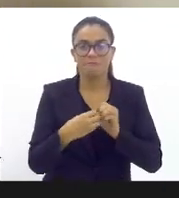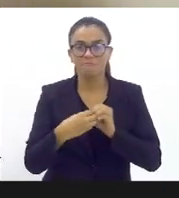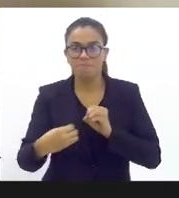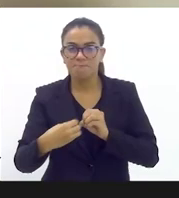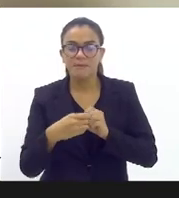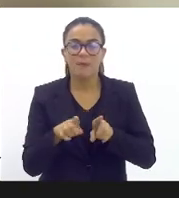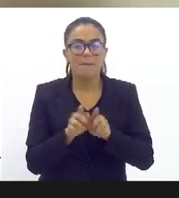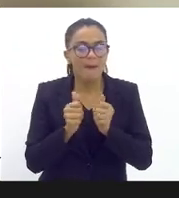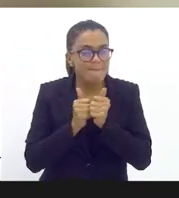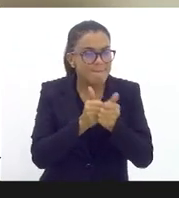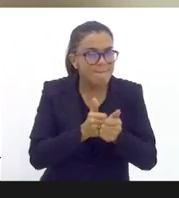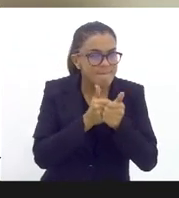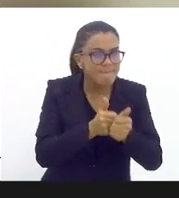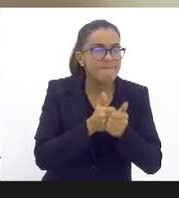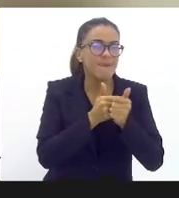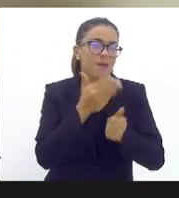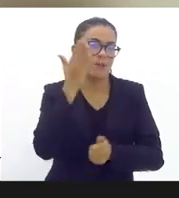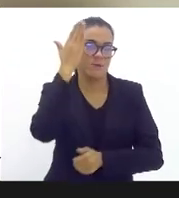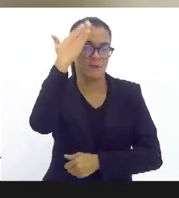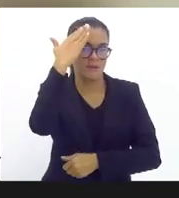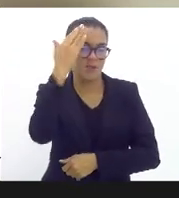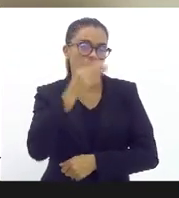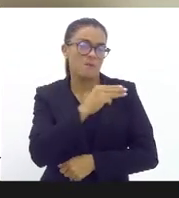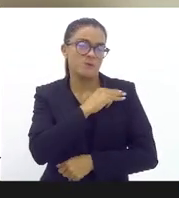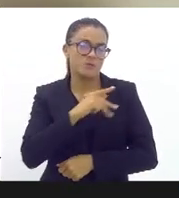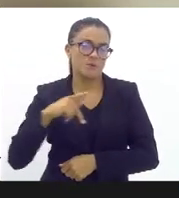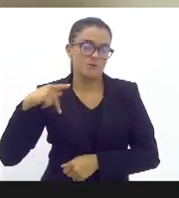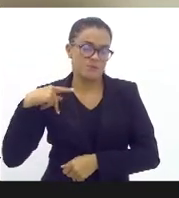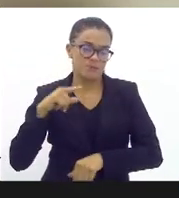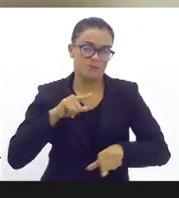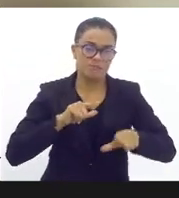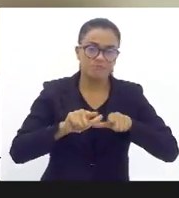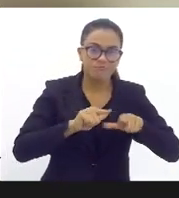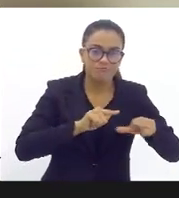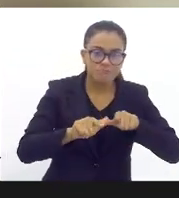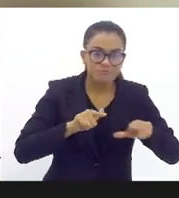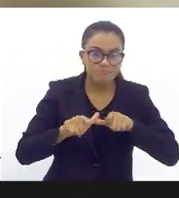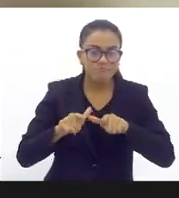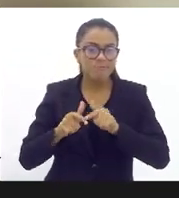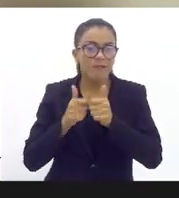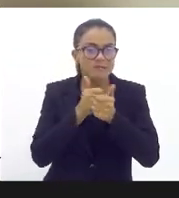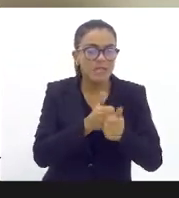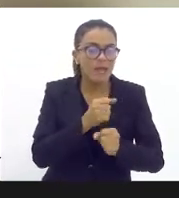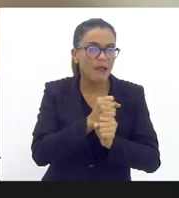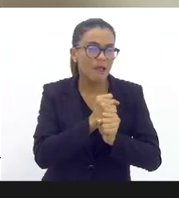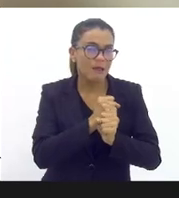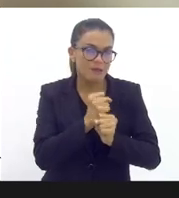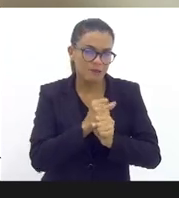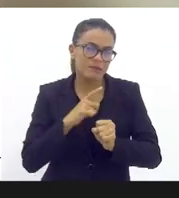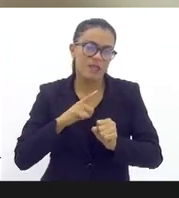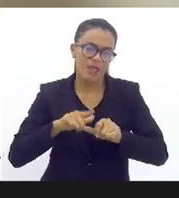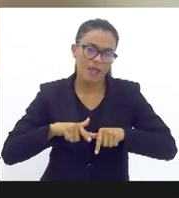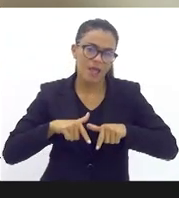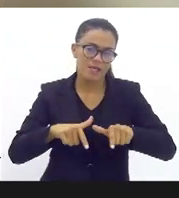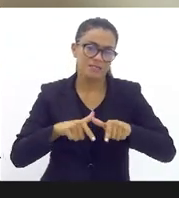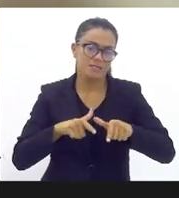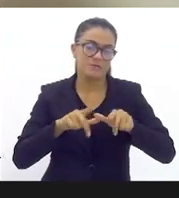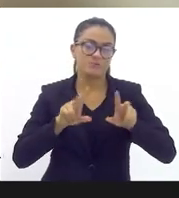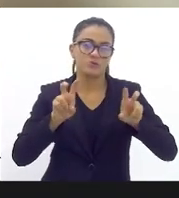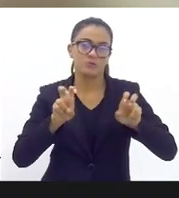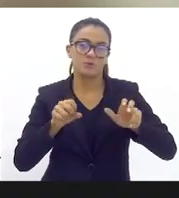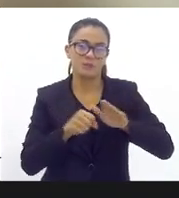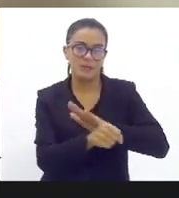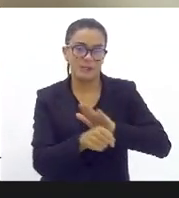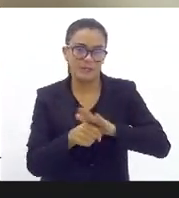o Ministério Público do Trabalho se debruça já há muitos anos, e nós temos muitas ações na área de empregabilidade da pessoa